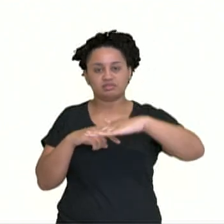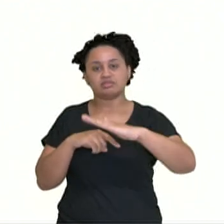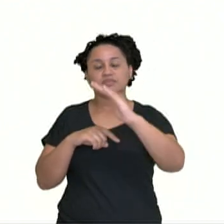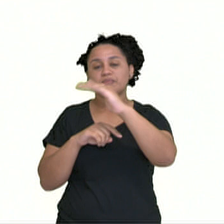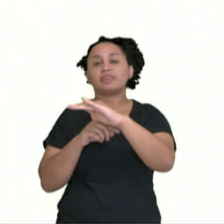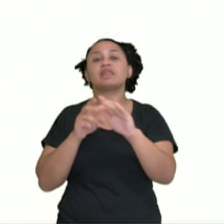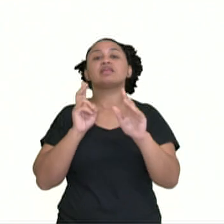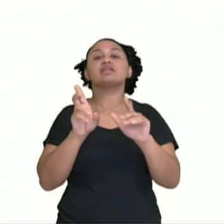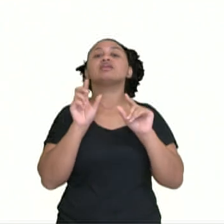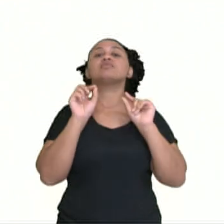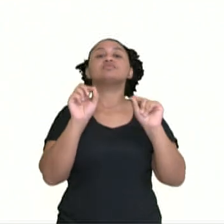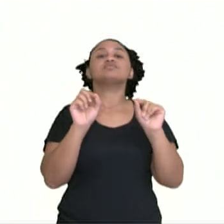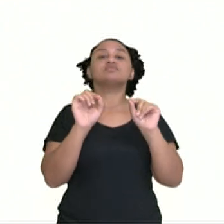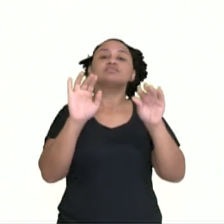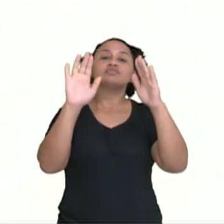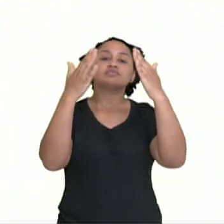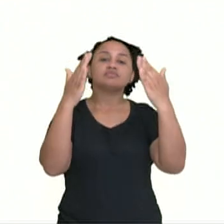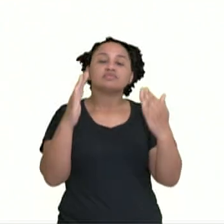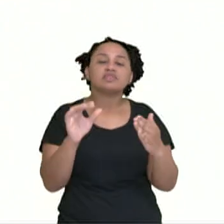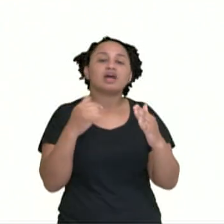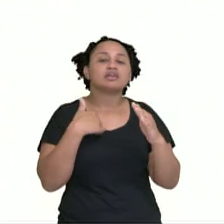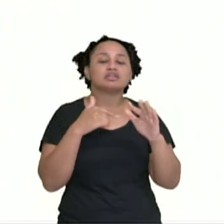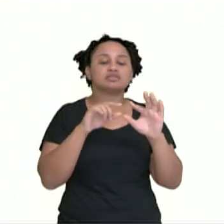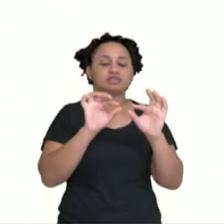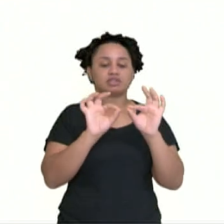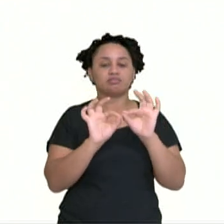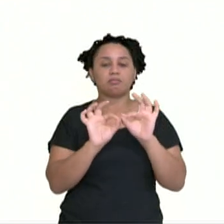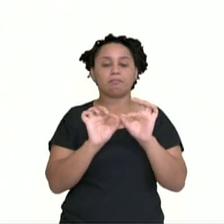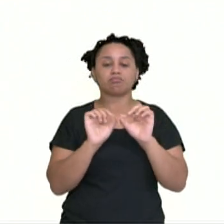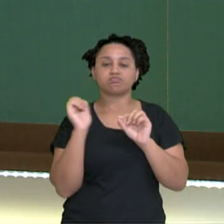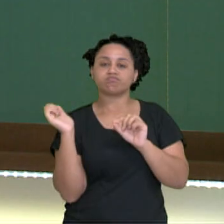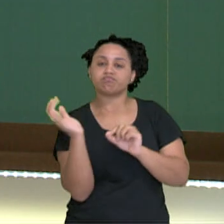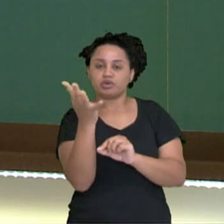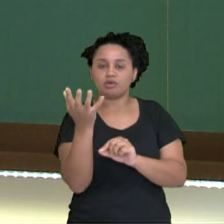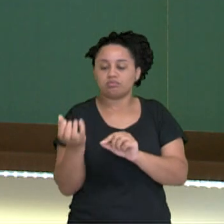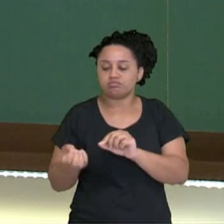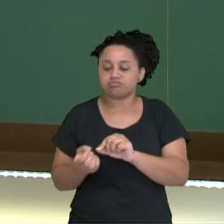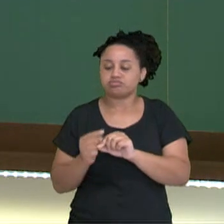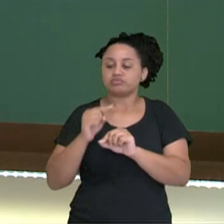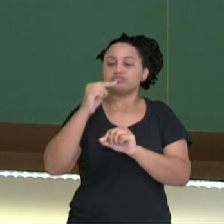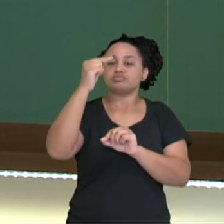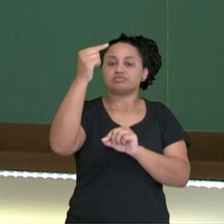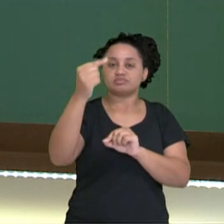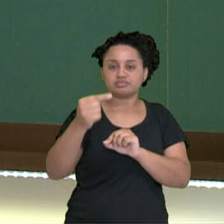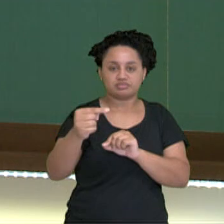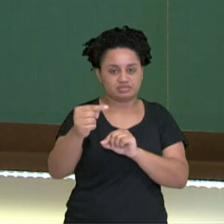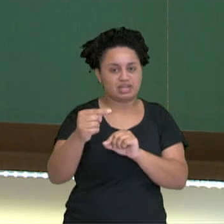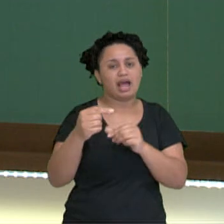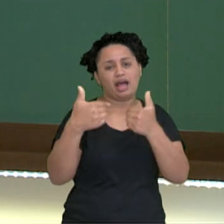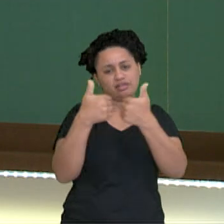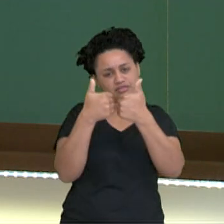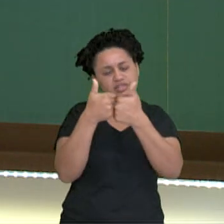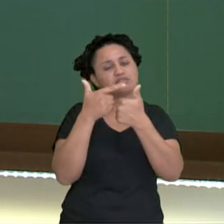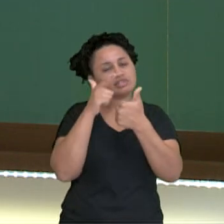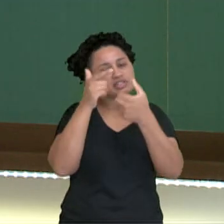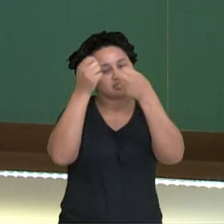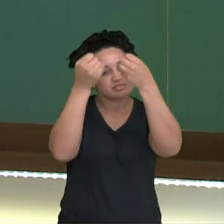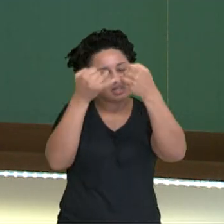trabalharmos analisarmos lançamentos, arremessos, né? A física vai dar mais conta disso para você.